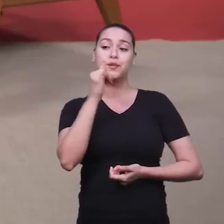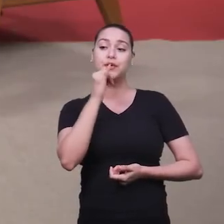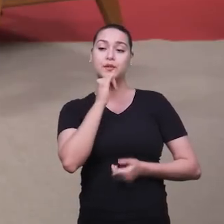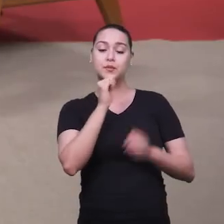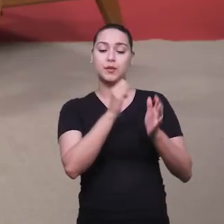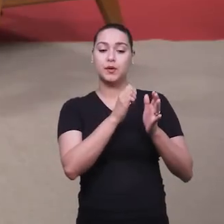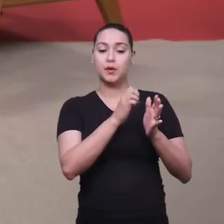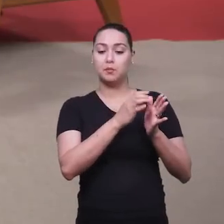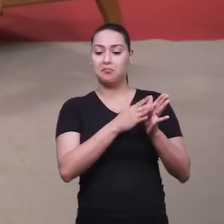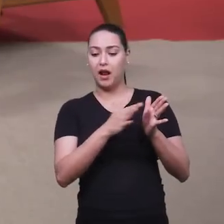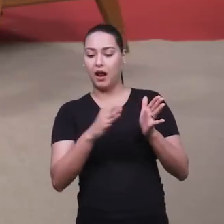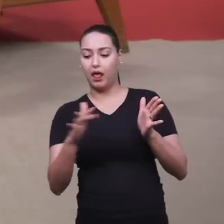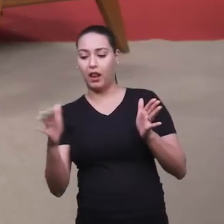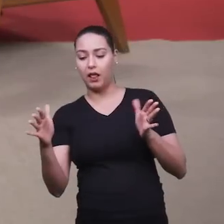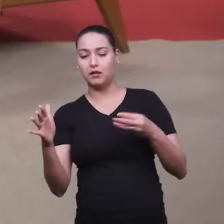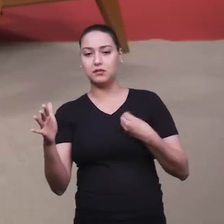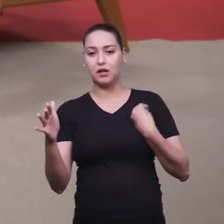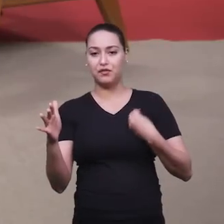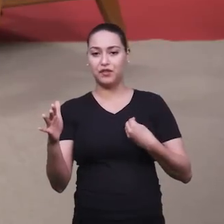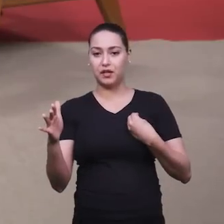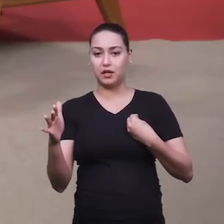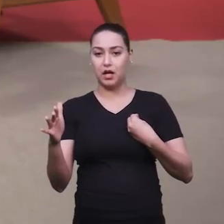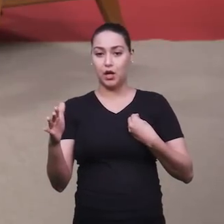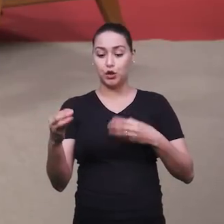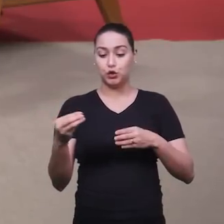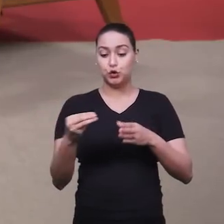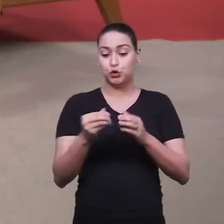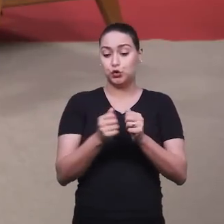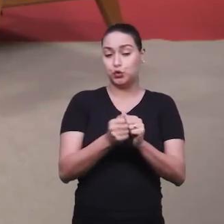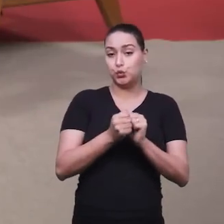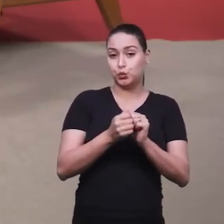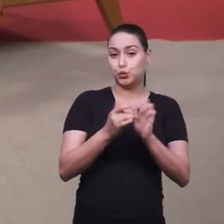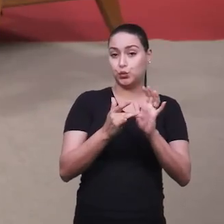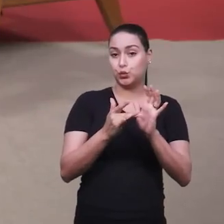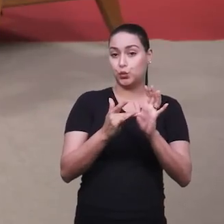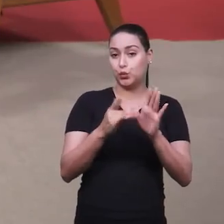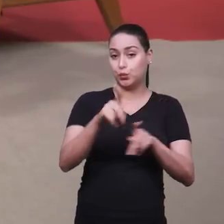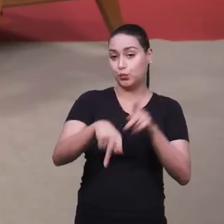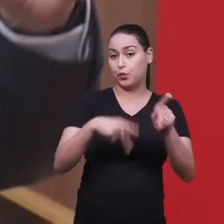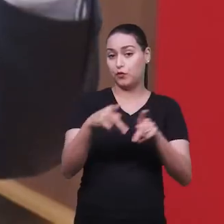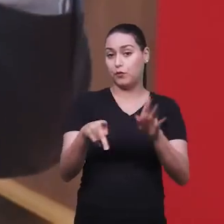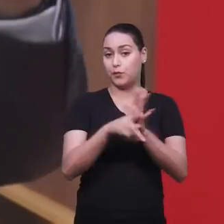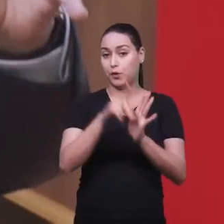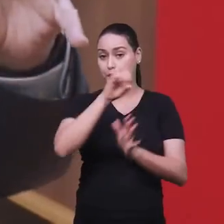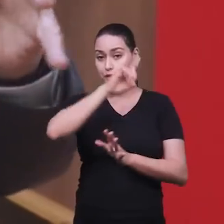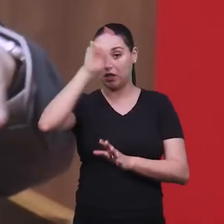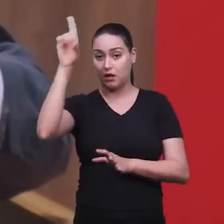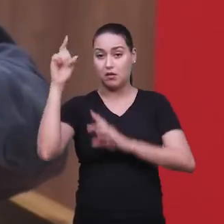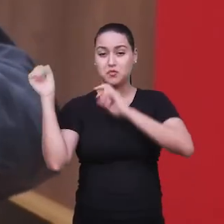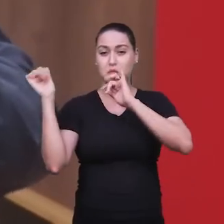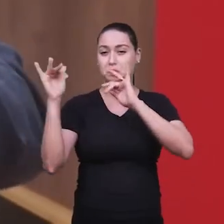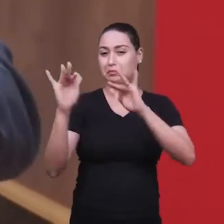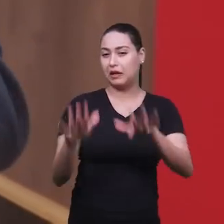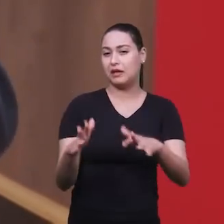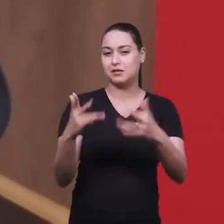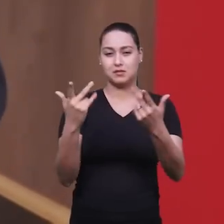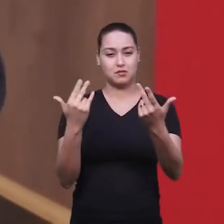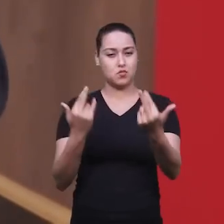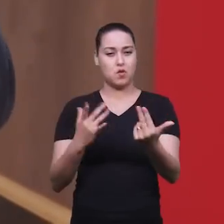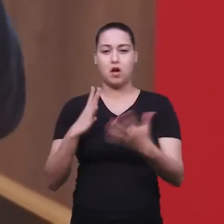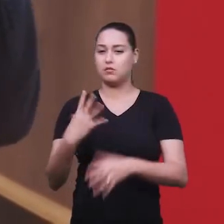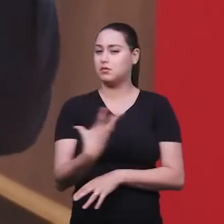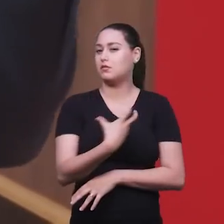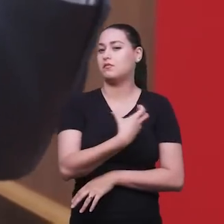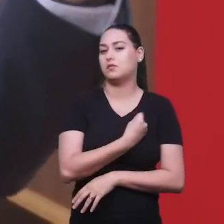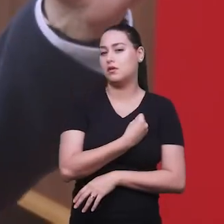que passou um tempo da sua vida no meio do povo de Deus, no caminho, recebendo